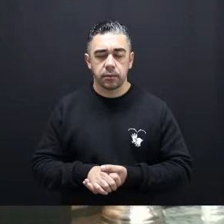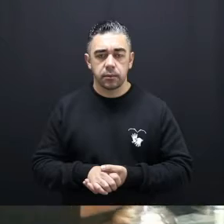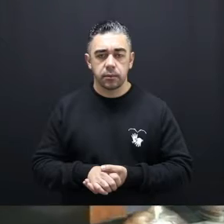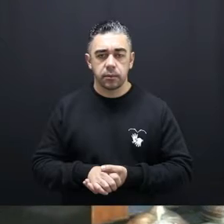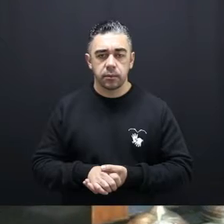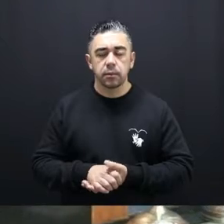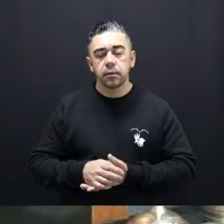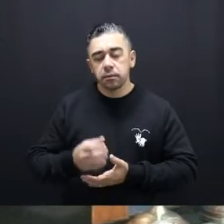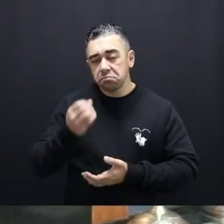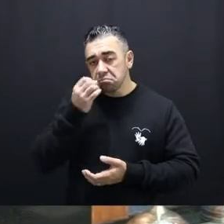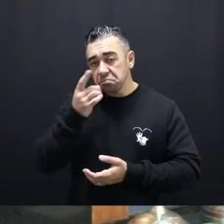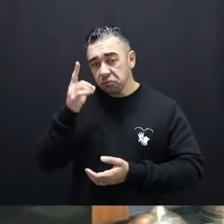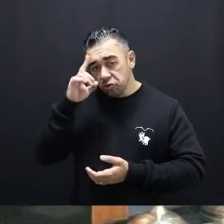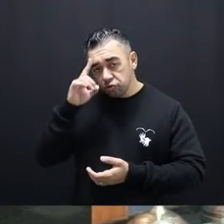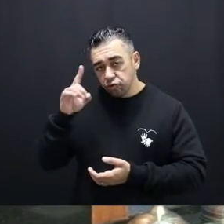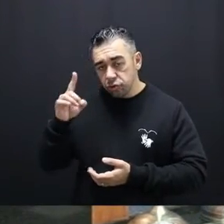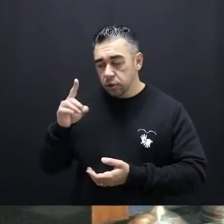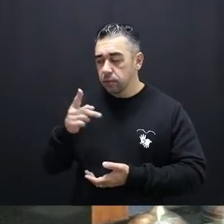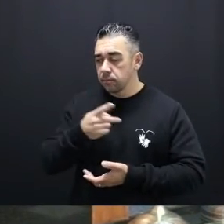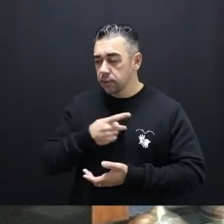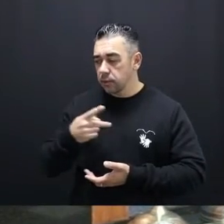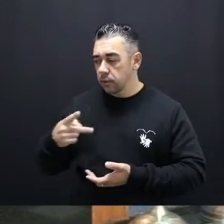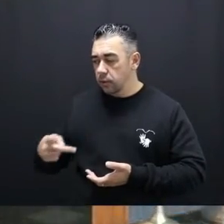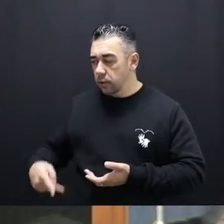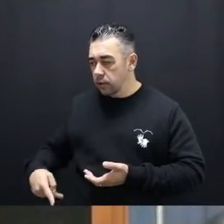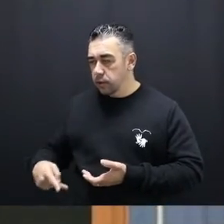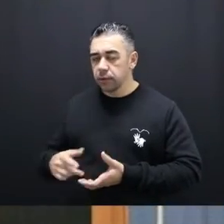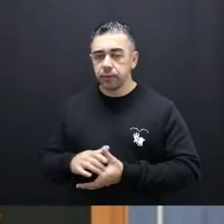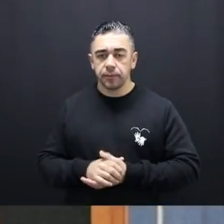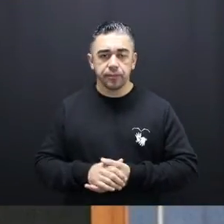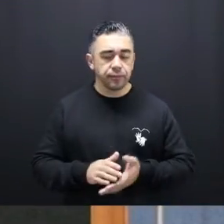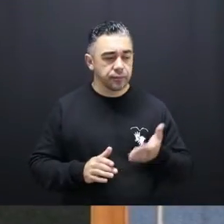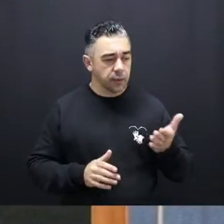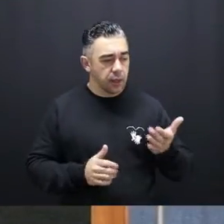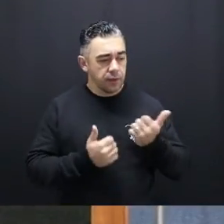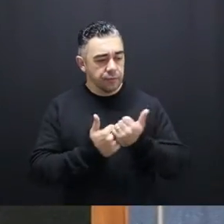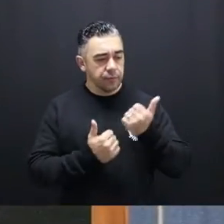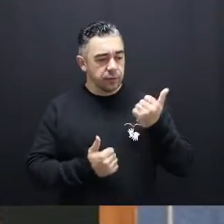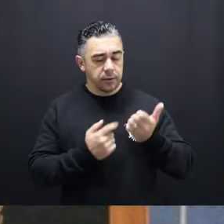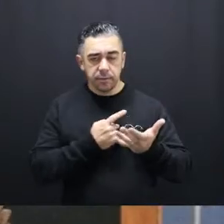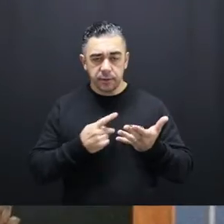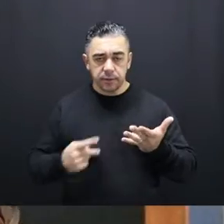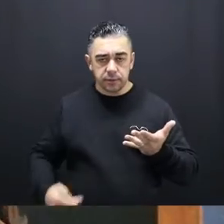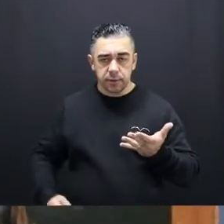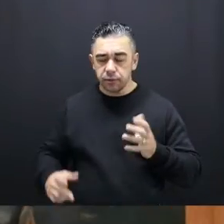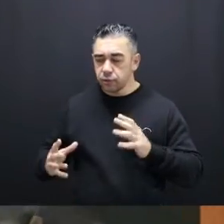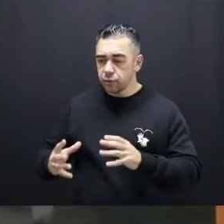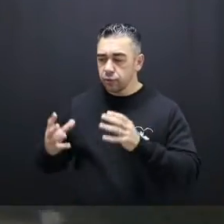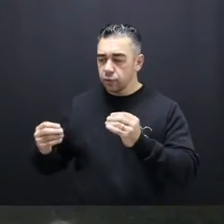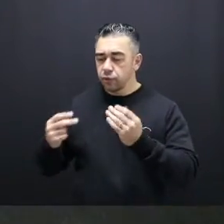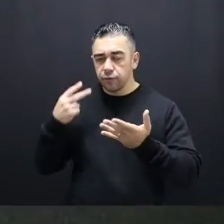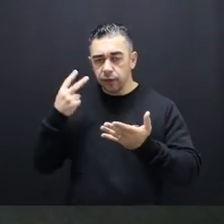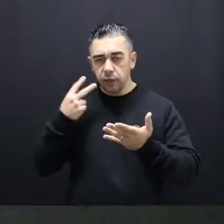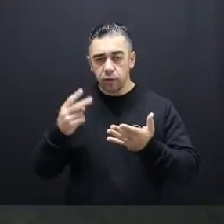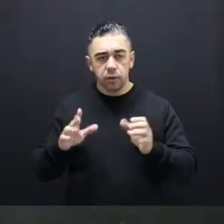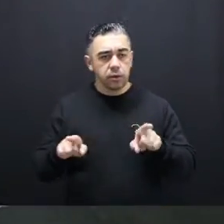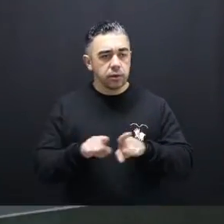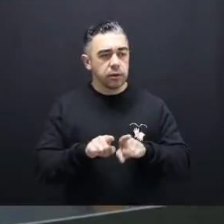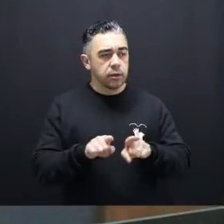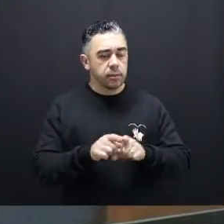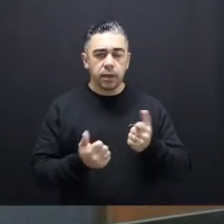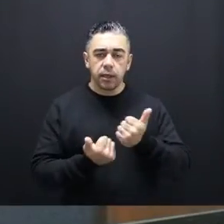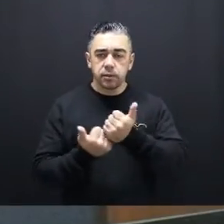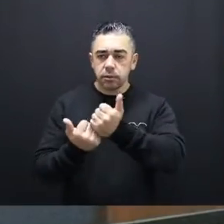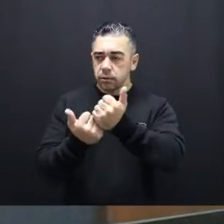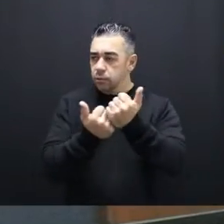Oi bom dia senhor presidente a senhora vice-presidente os demais vereadores assessores presentes